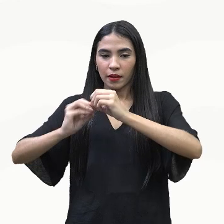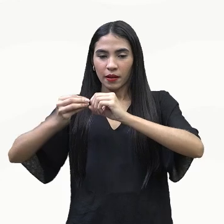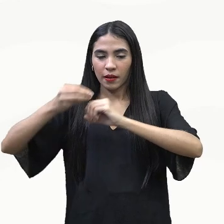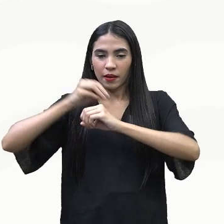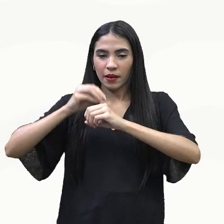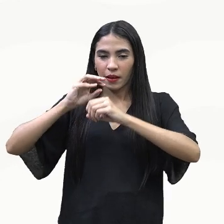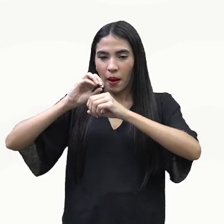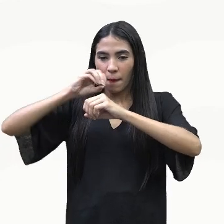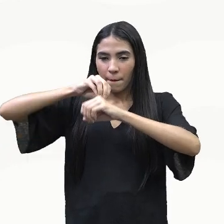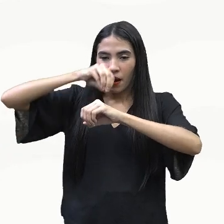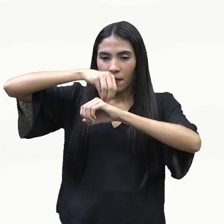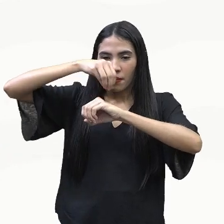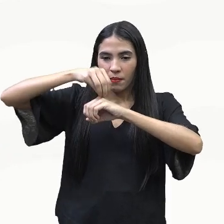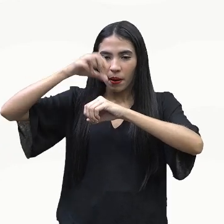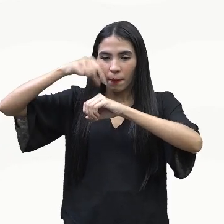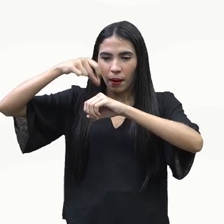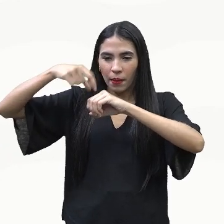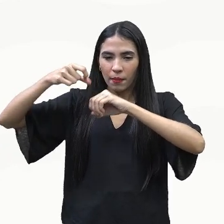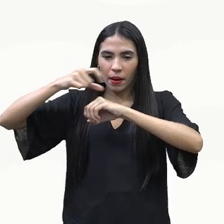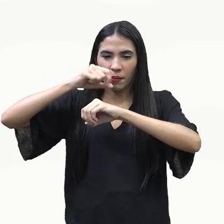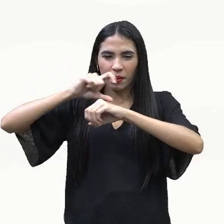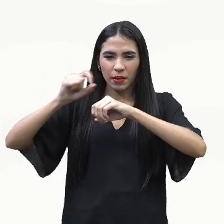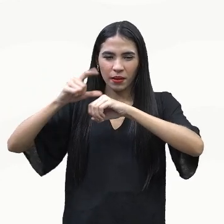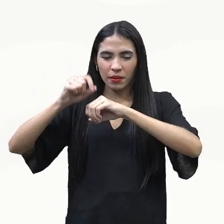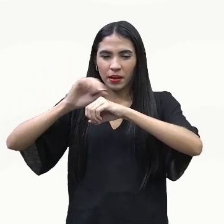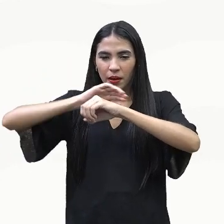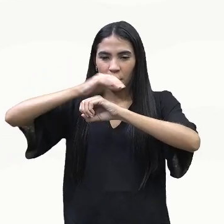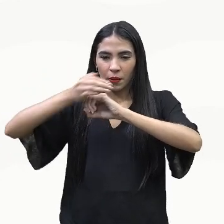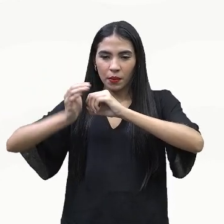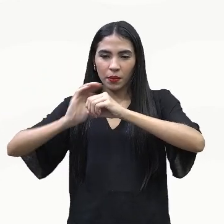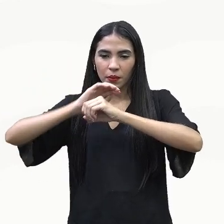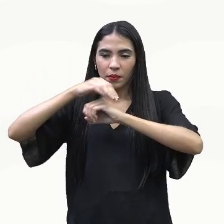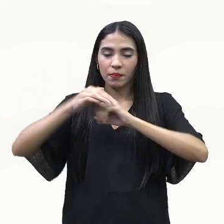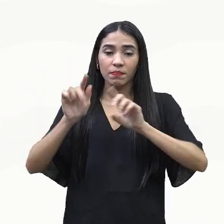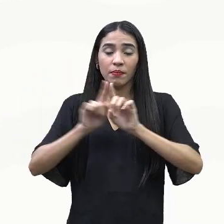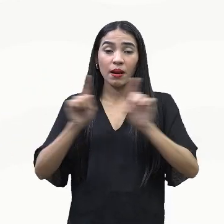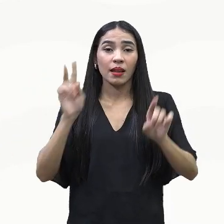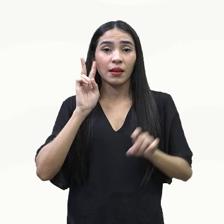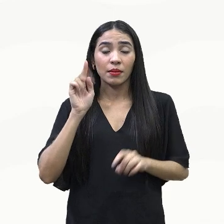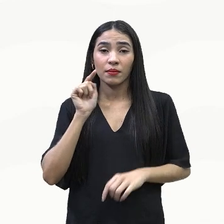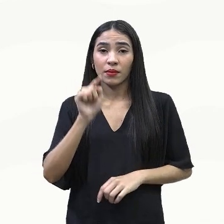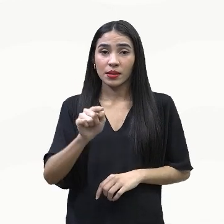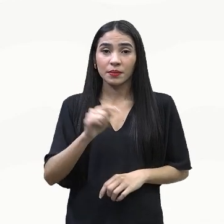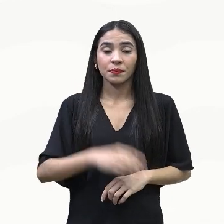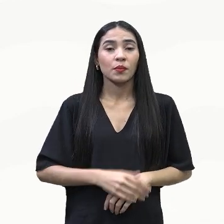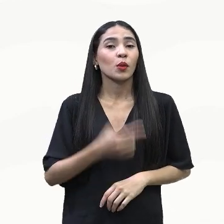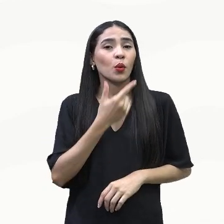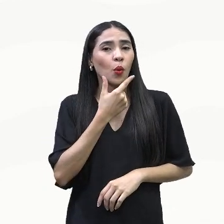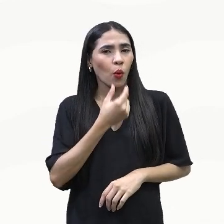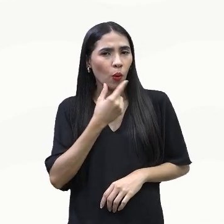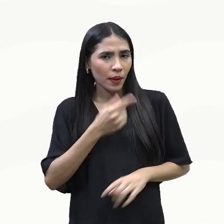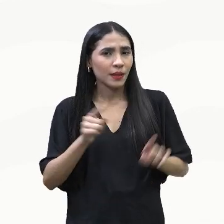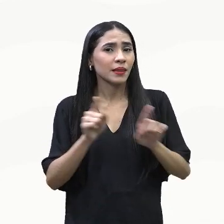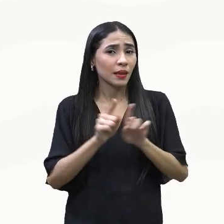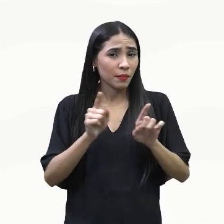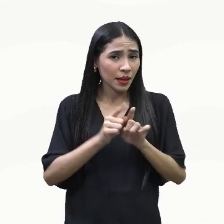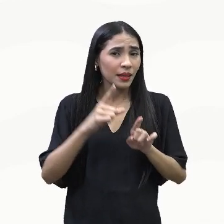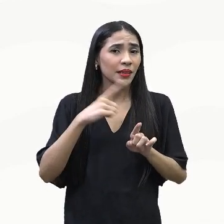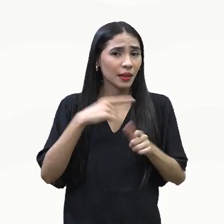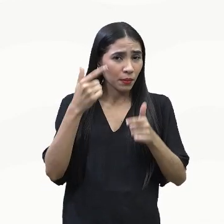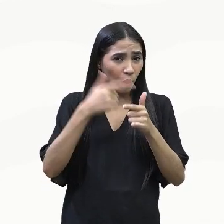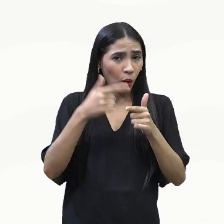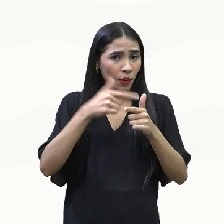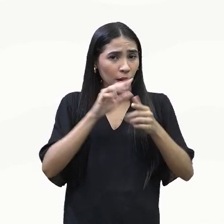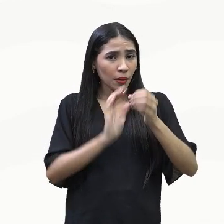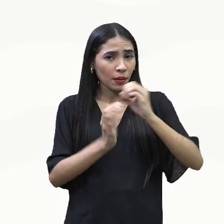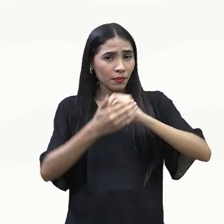massa que se formou, por exemplo, ali na mama, e só lembrando a vocês, homem também tem câncer de mama, não é só